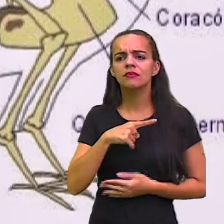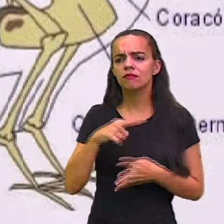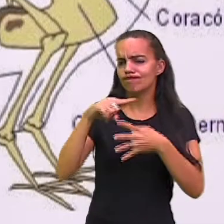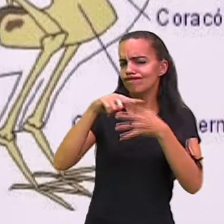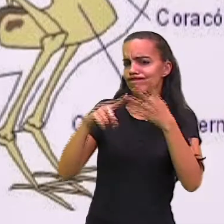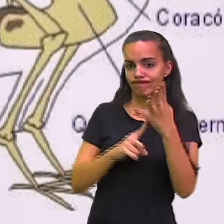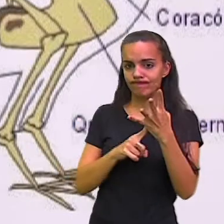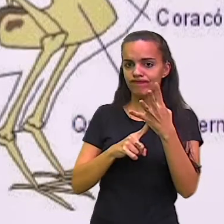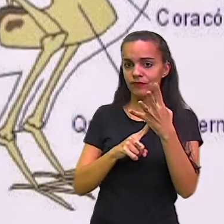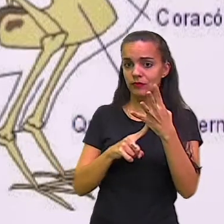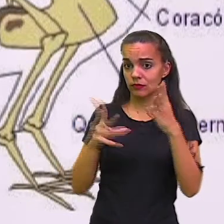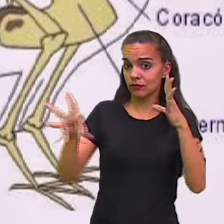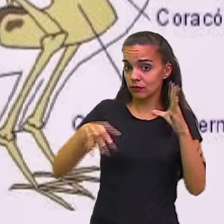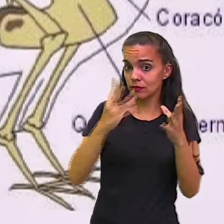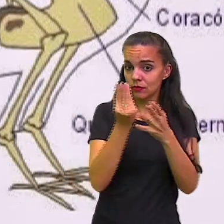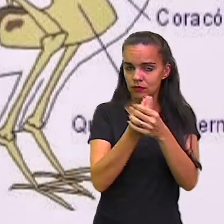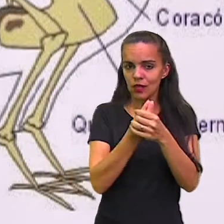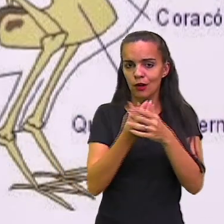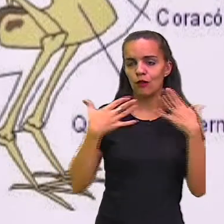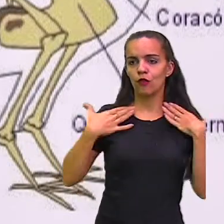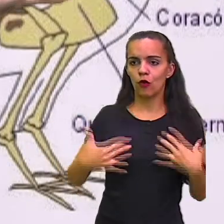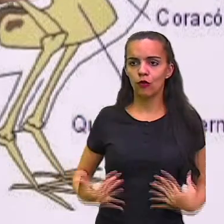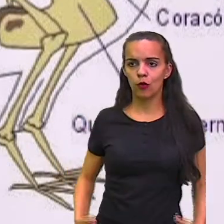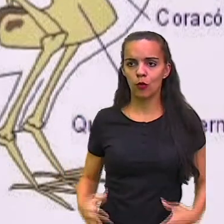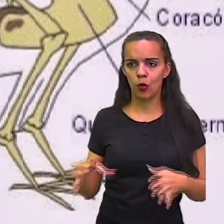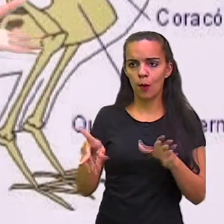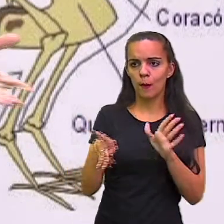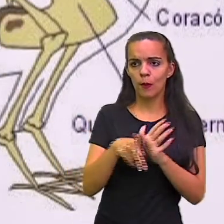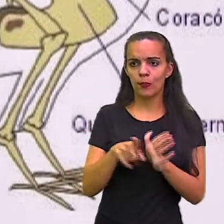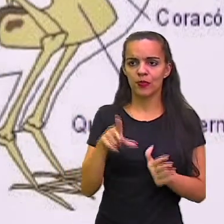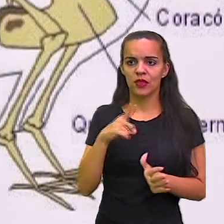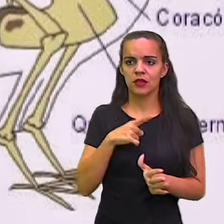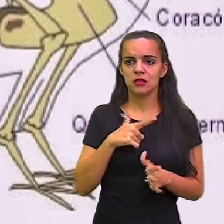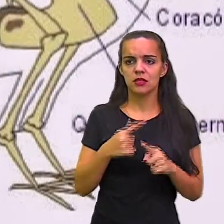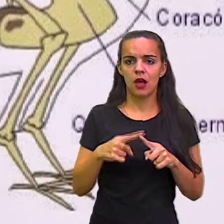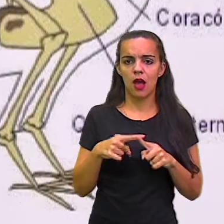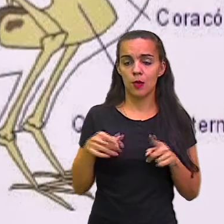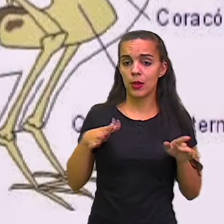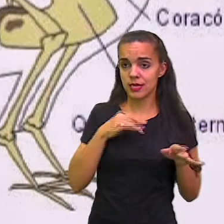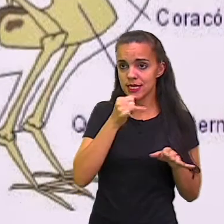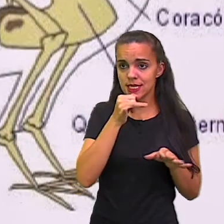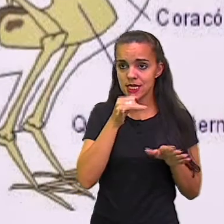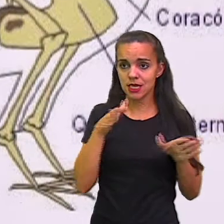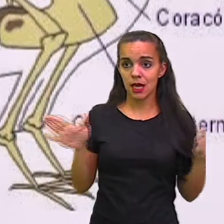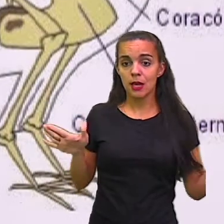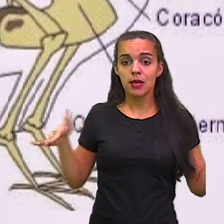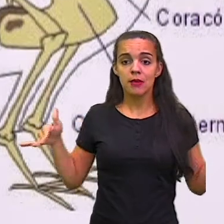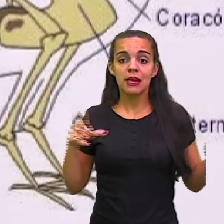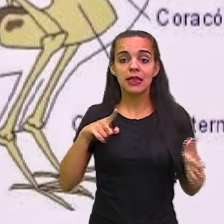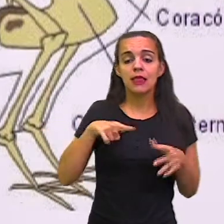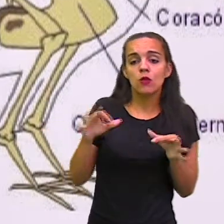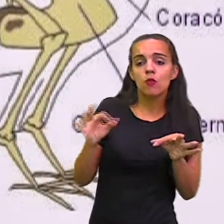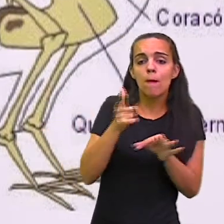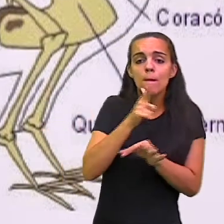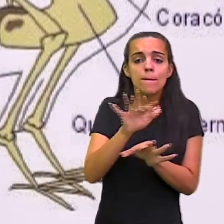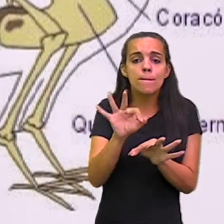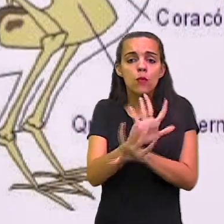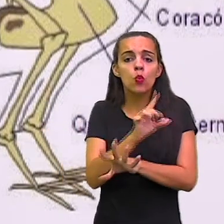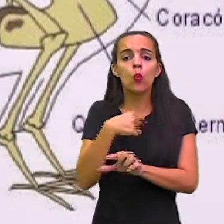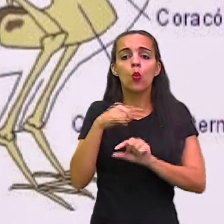é desproporcionalmente longo serve para Balancear para dar equilíbrio